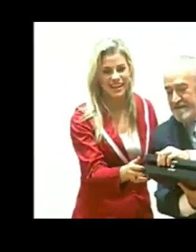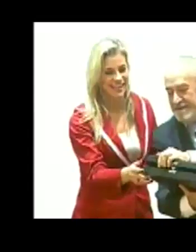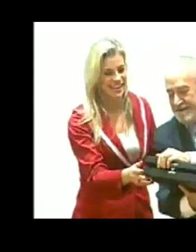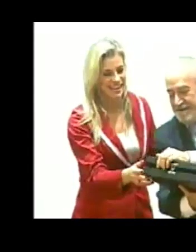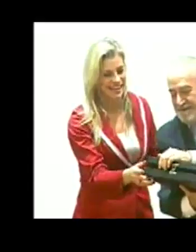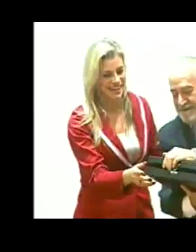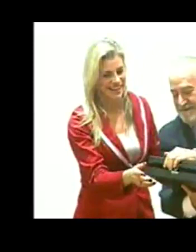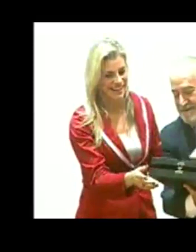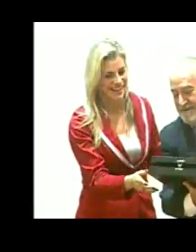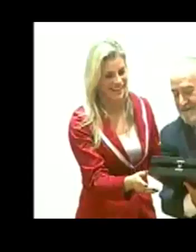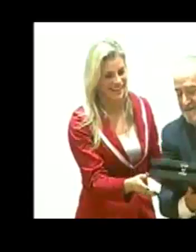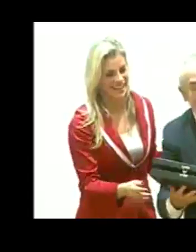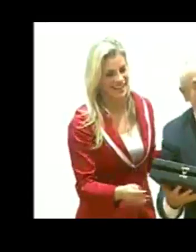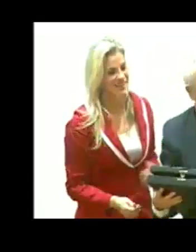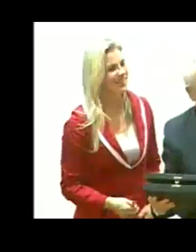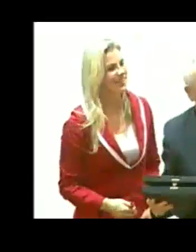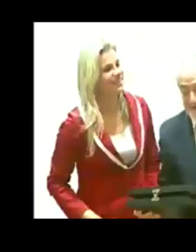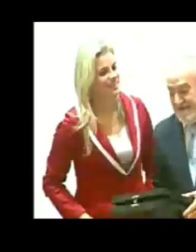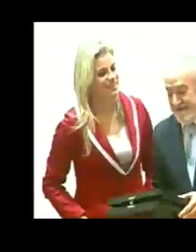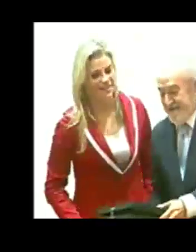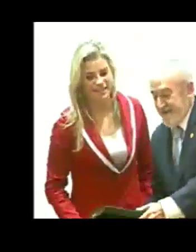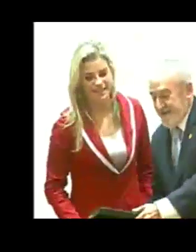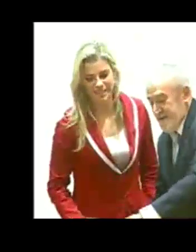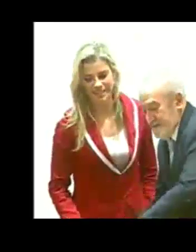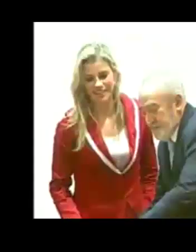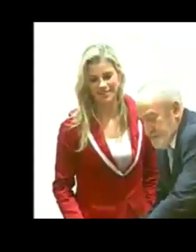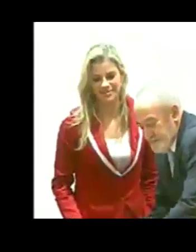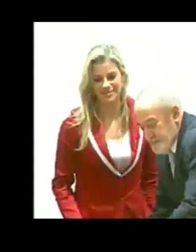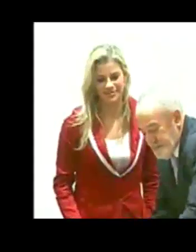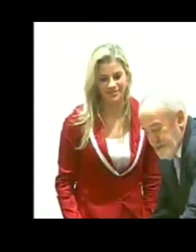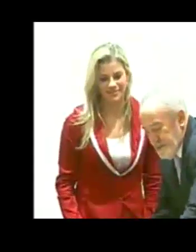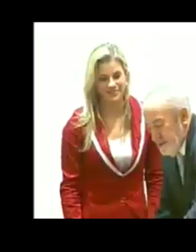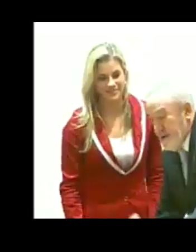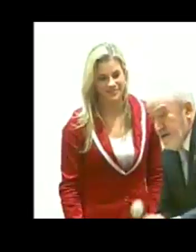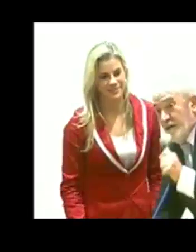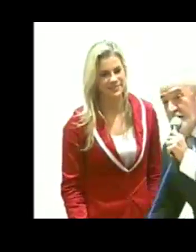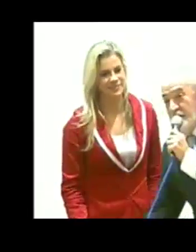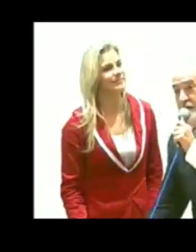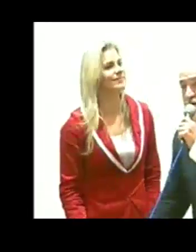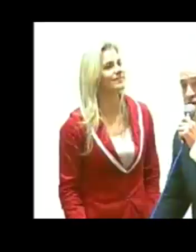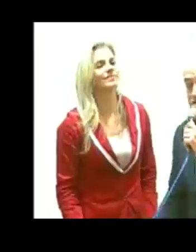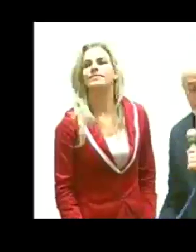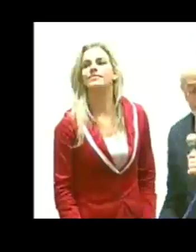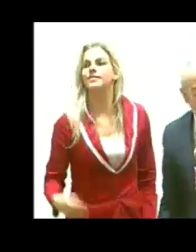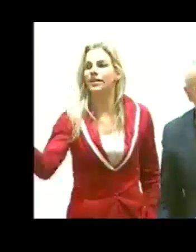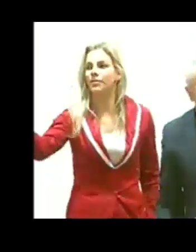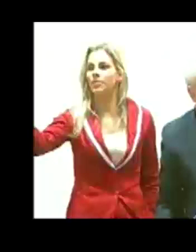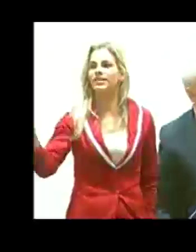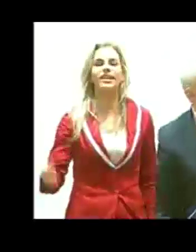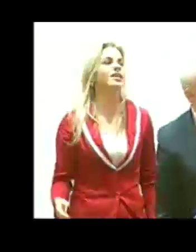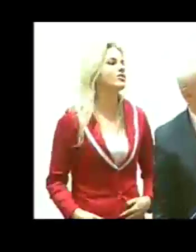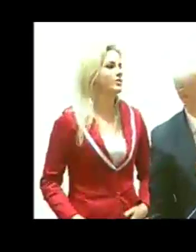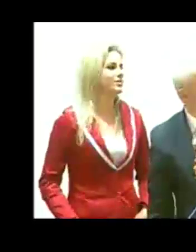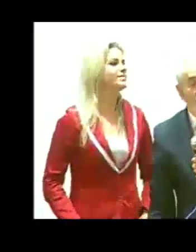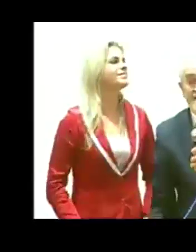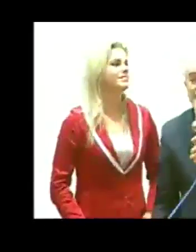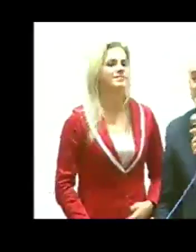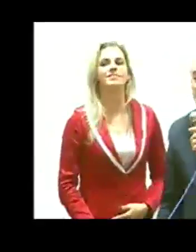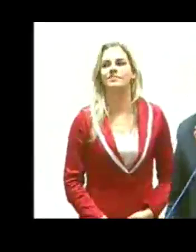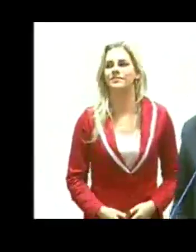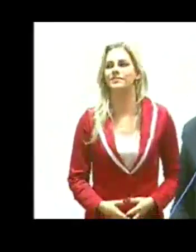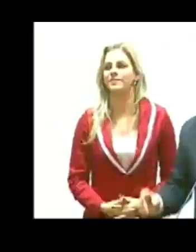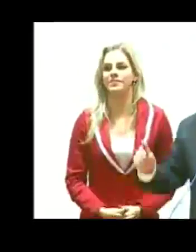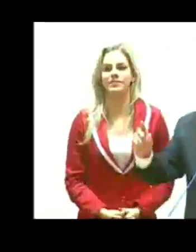Criciúma, 130 janeiros, do jornalista Arquimedes Naspolini Filho, que, aliás, esteve ou está ainda aqui